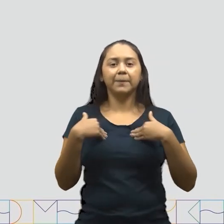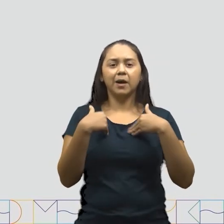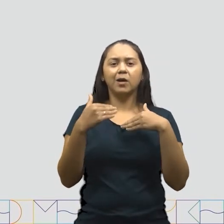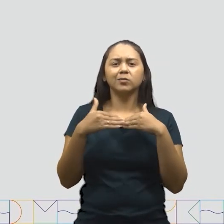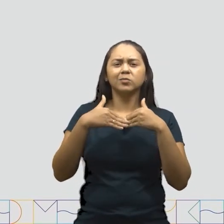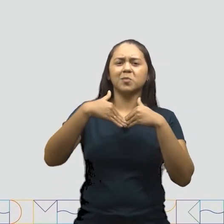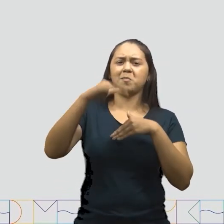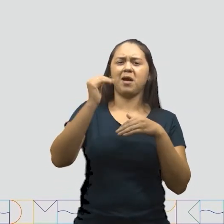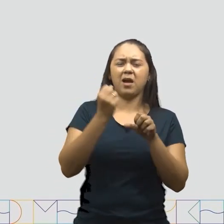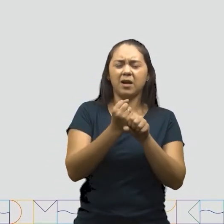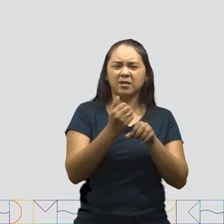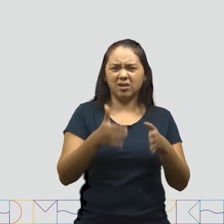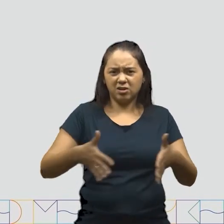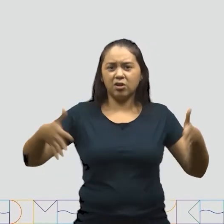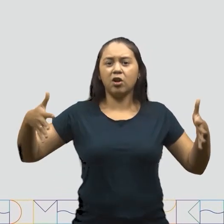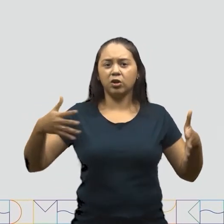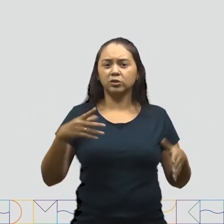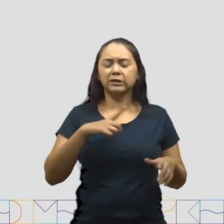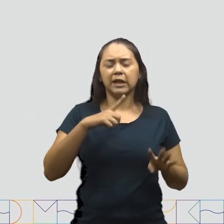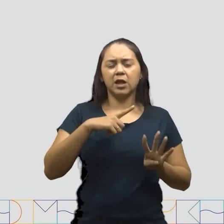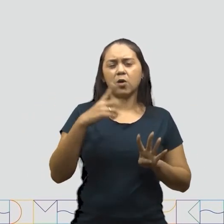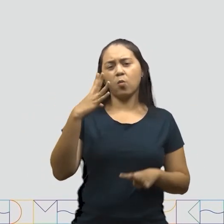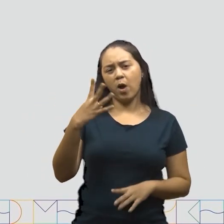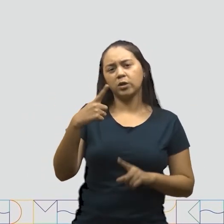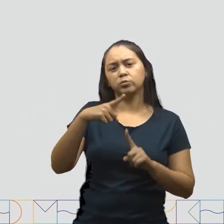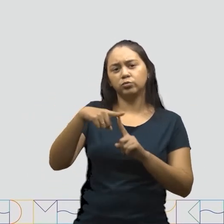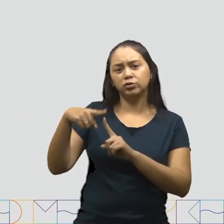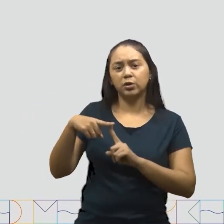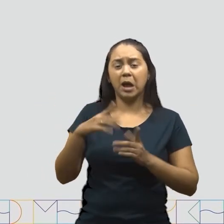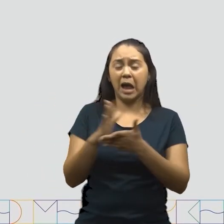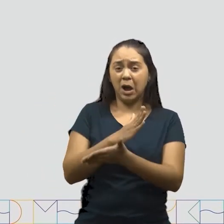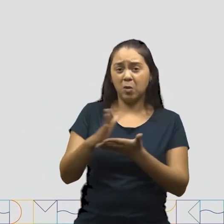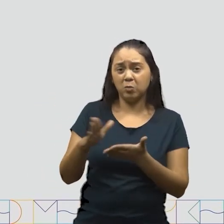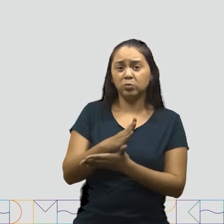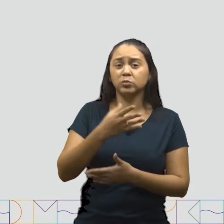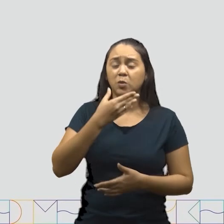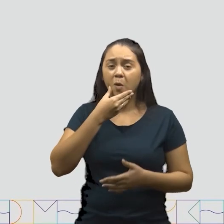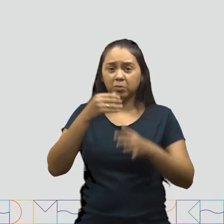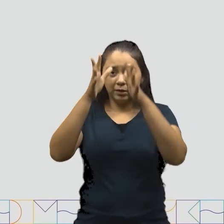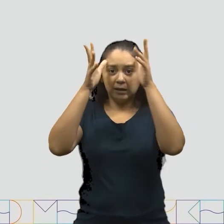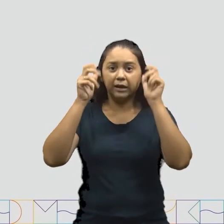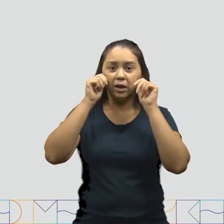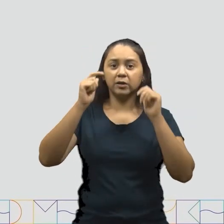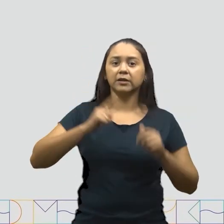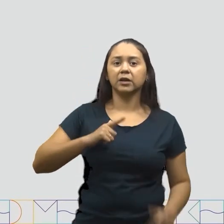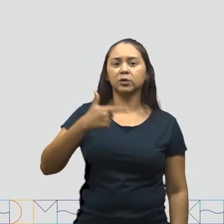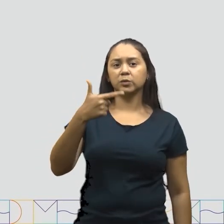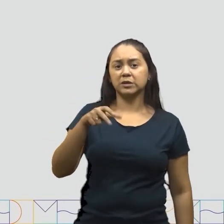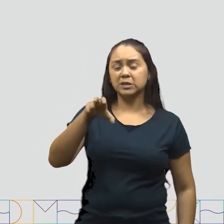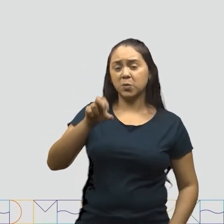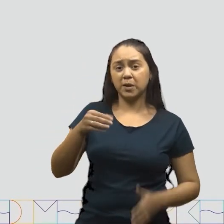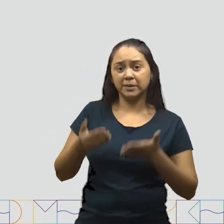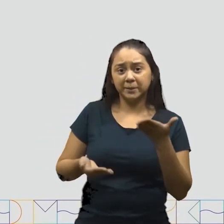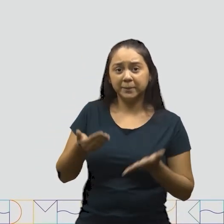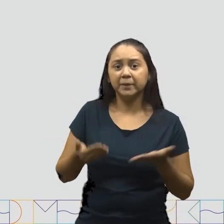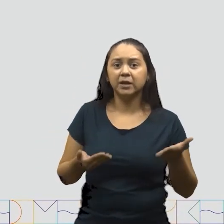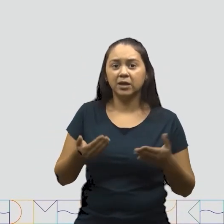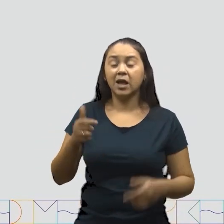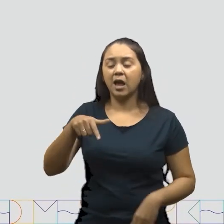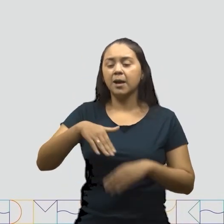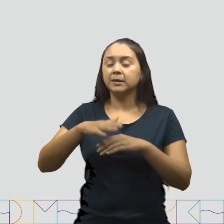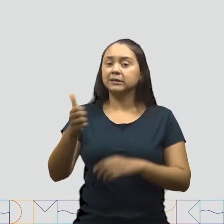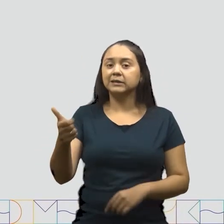dos 4 grandes felinos, com alguns machos excedendo 250 kg em peso, sendo o segundo maior